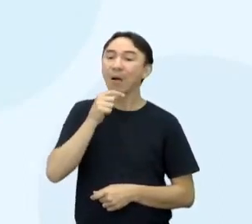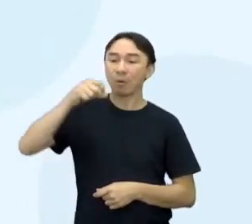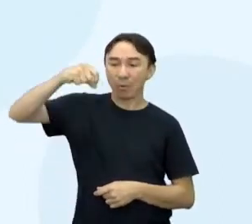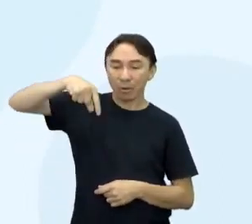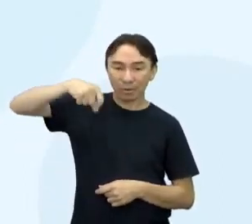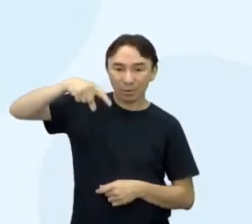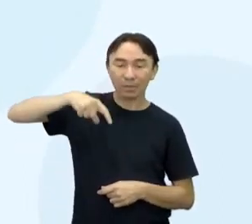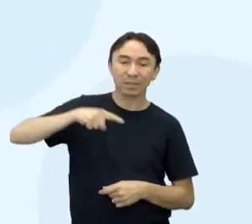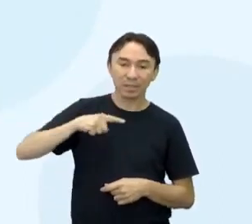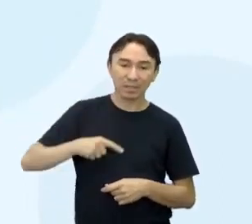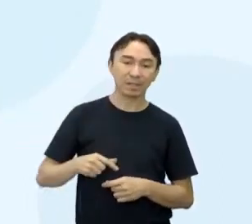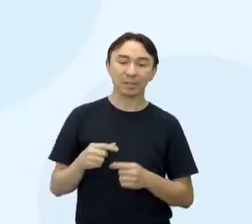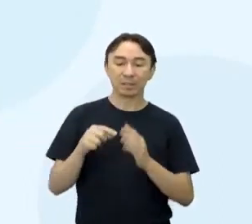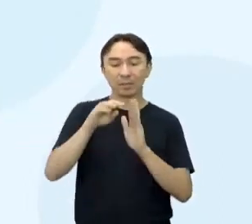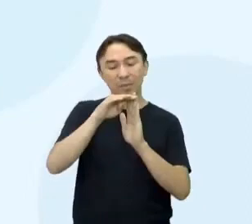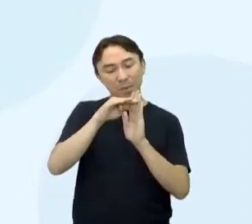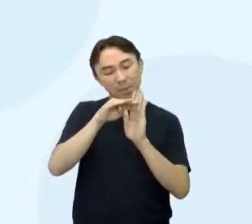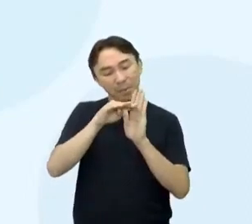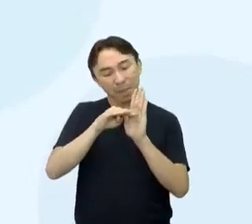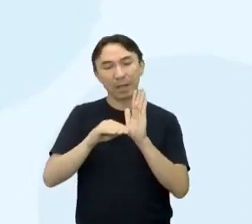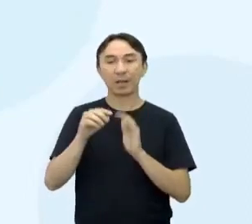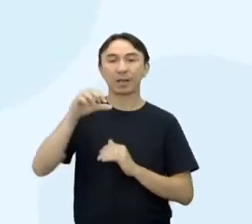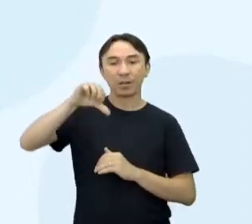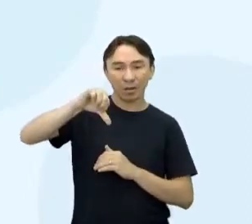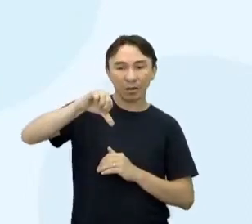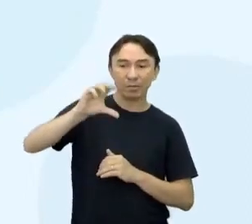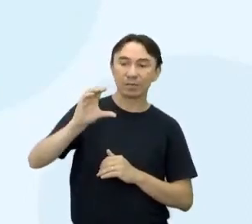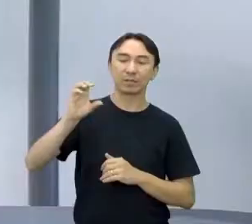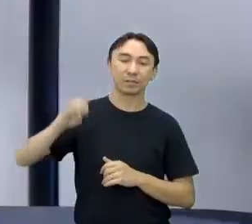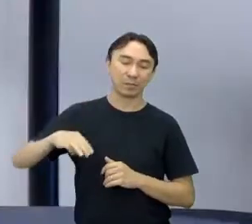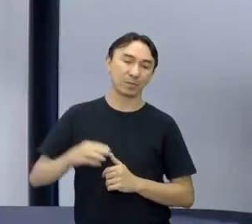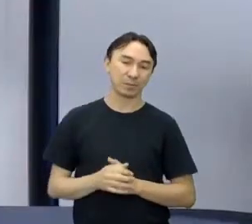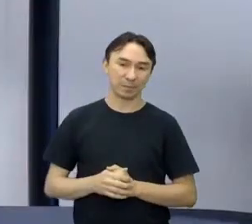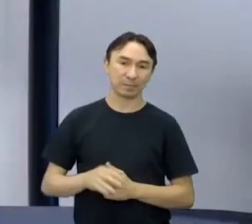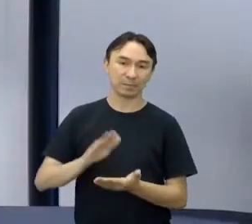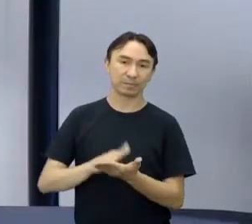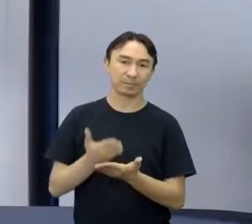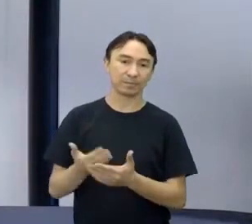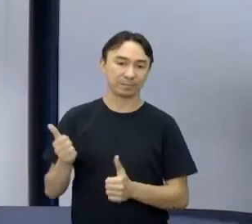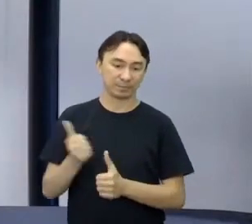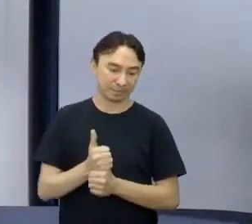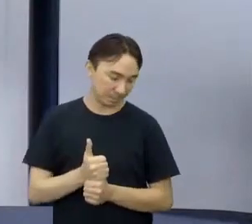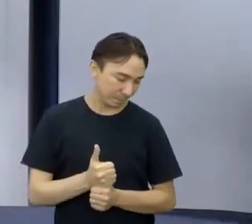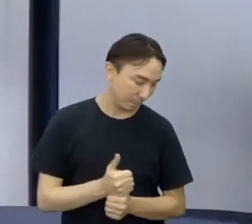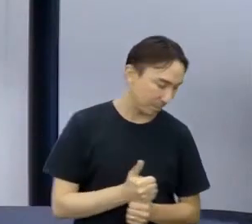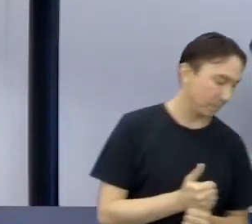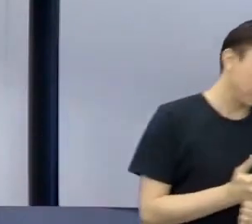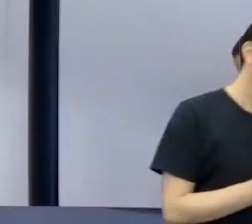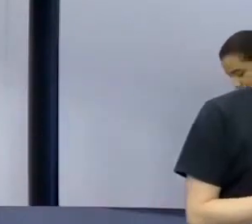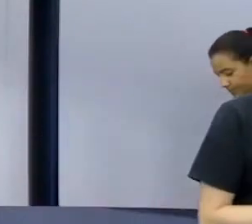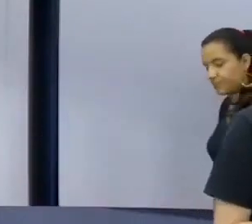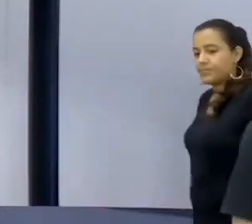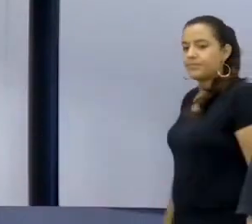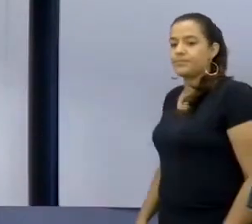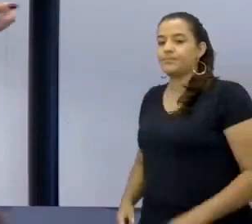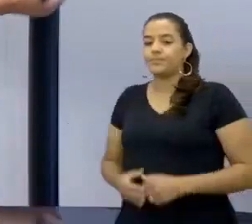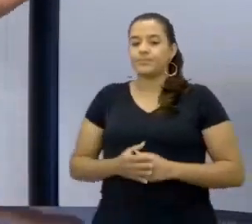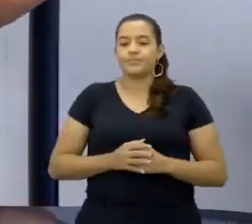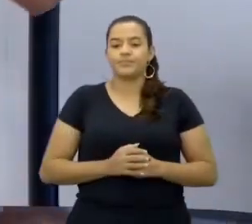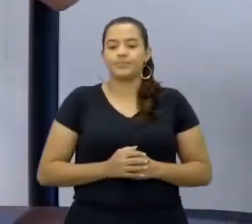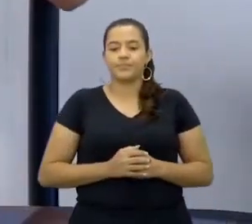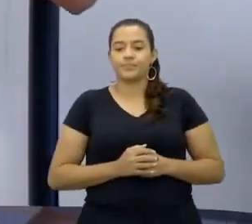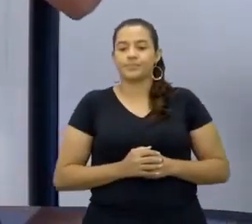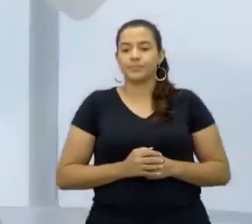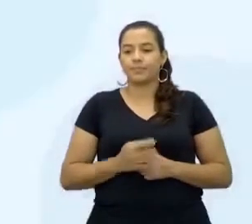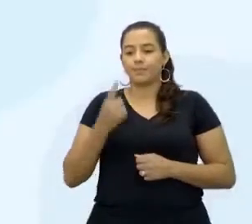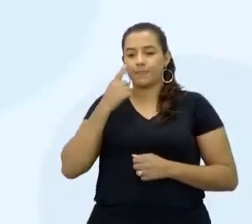Tá certo? Então, você pode usar isso, olha, se passarem 2 segundos, né? 3 segundos, 10 segundos, ó. Quando o tempo